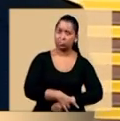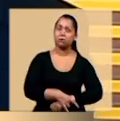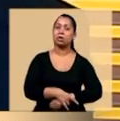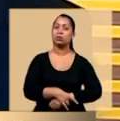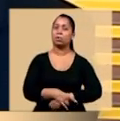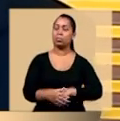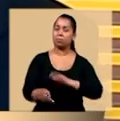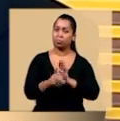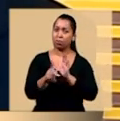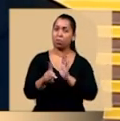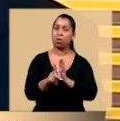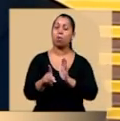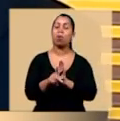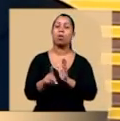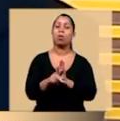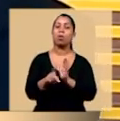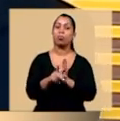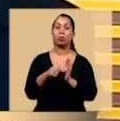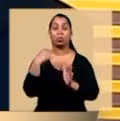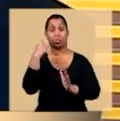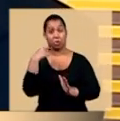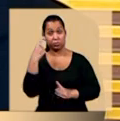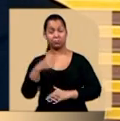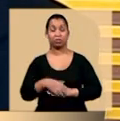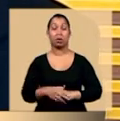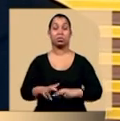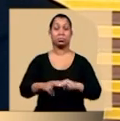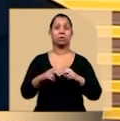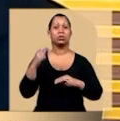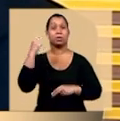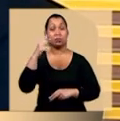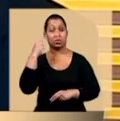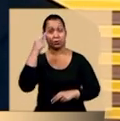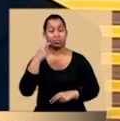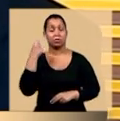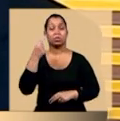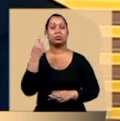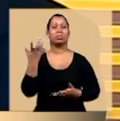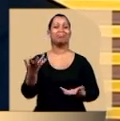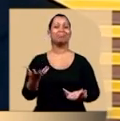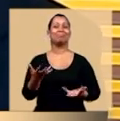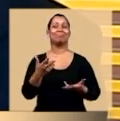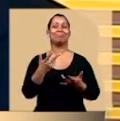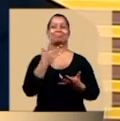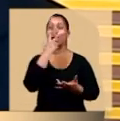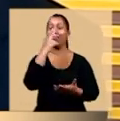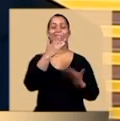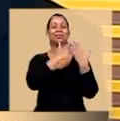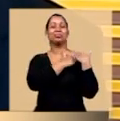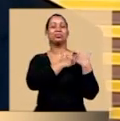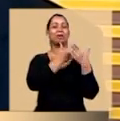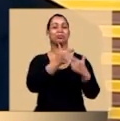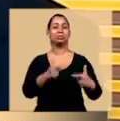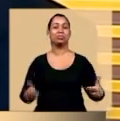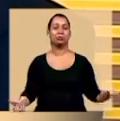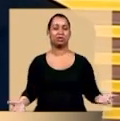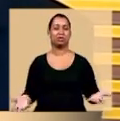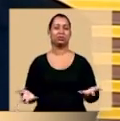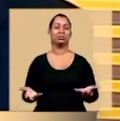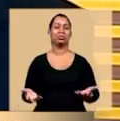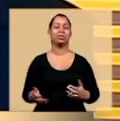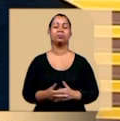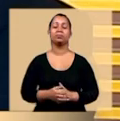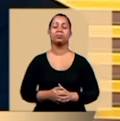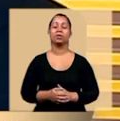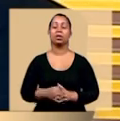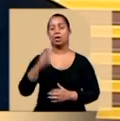assegurar honorários advocatícios sucumbenciais para ambas as partes, uma vez que na Justiça do Trabalho você tinha uma cultura um pouco irresponsável, né, no número de... ou